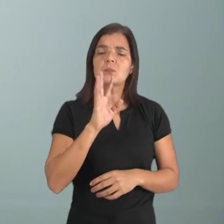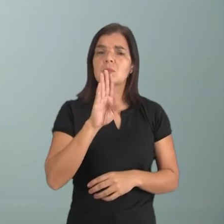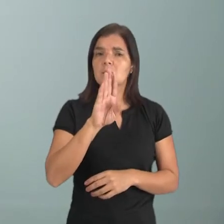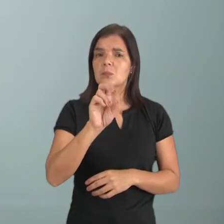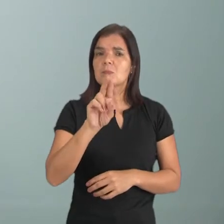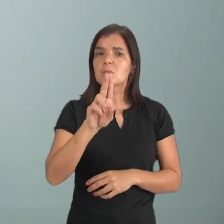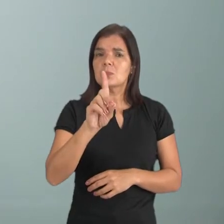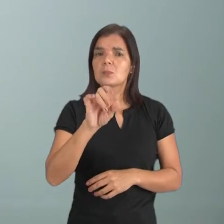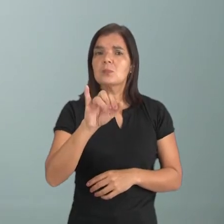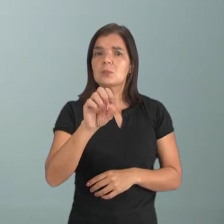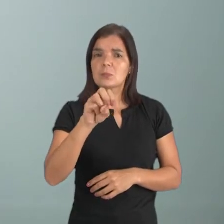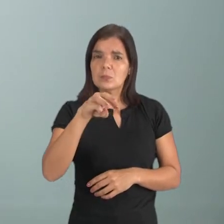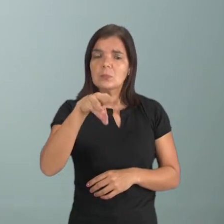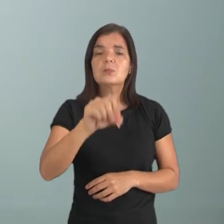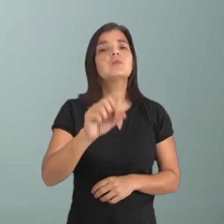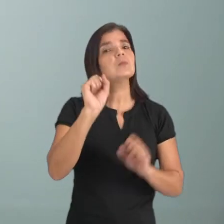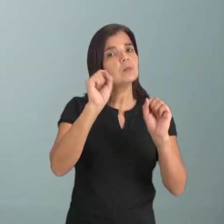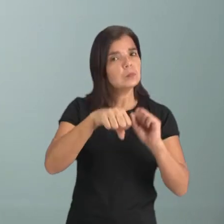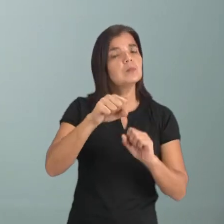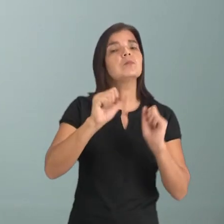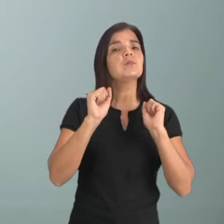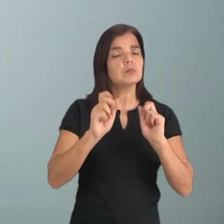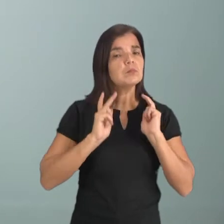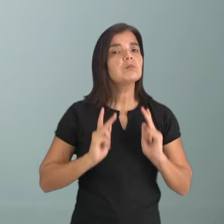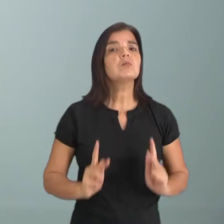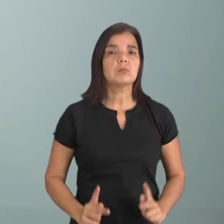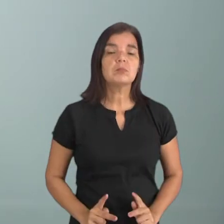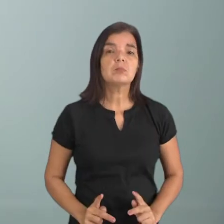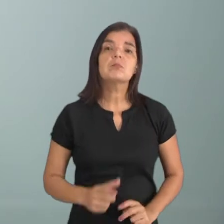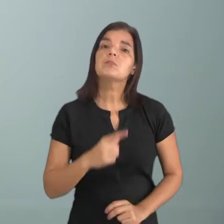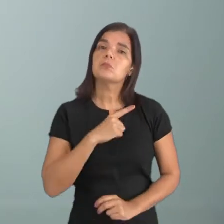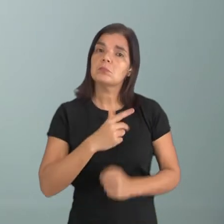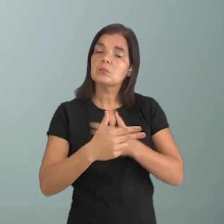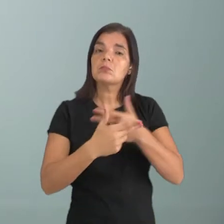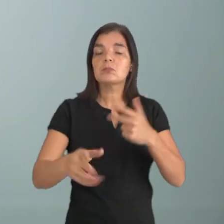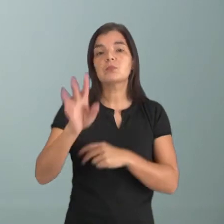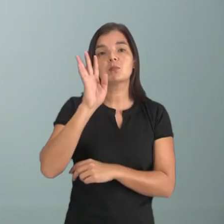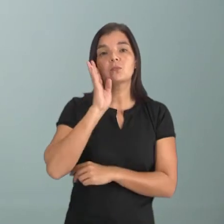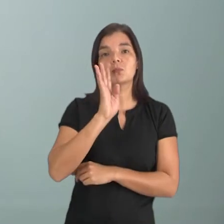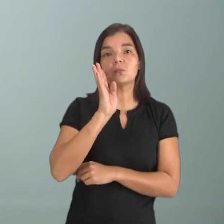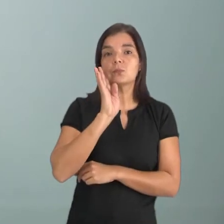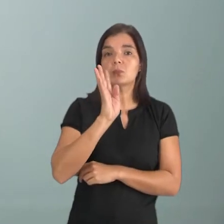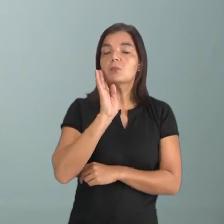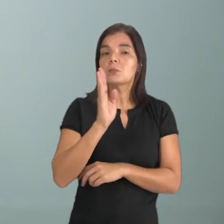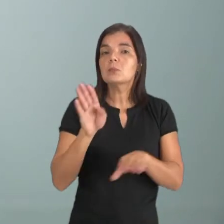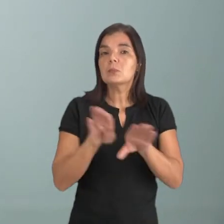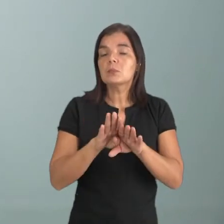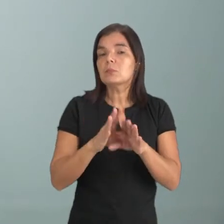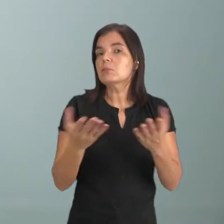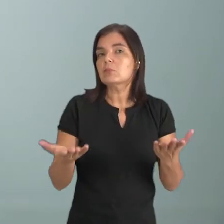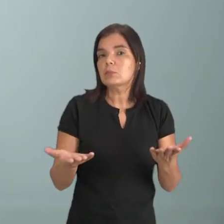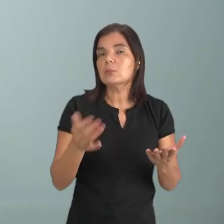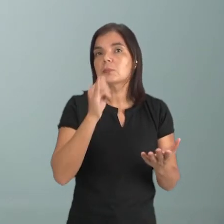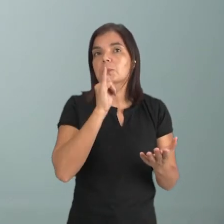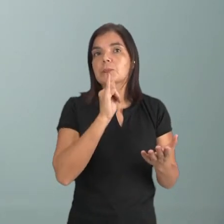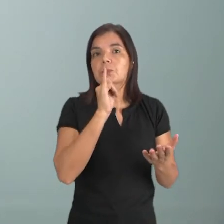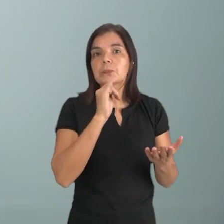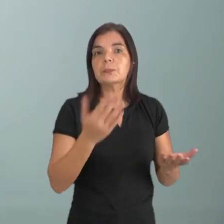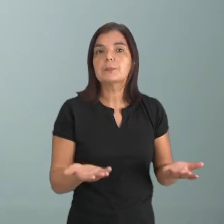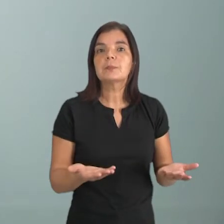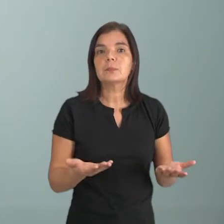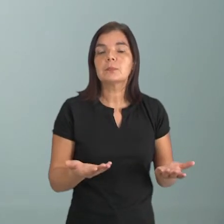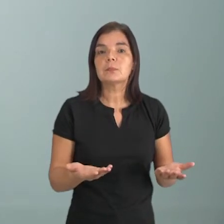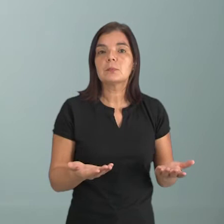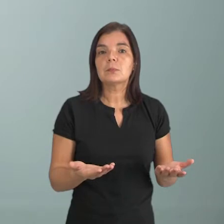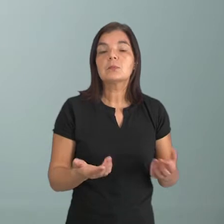eu posso adotar uma postura budista. Existem coisas legais que sejam louváveis, por exemplo,